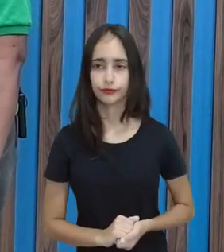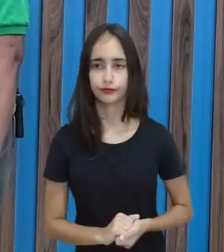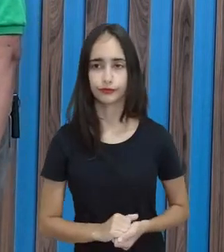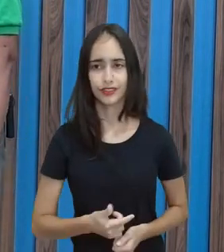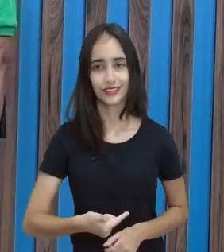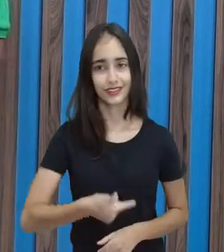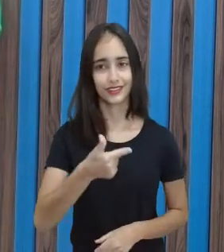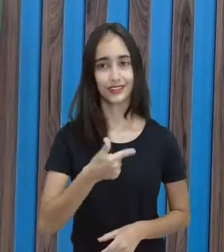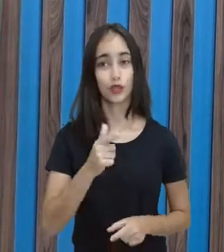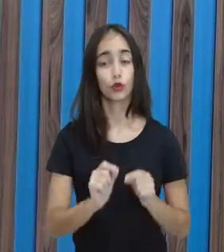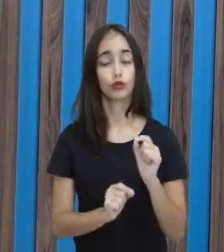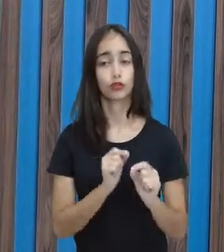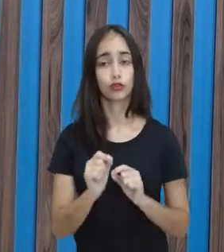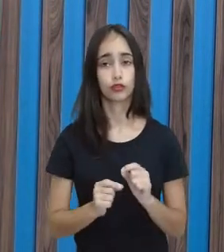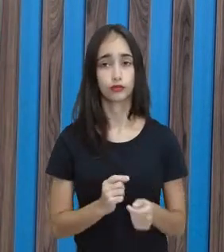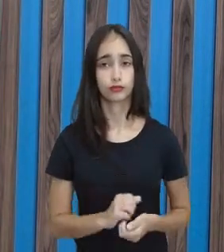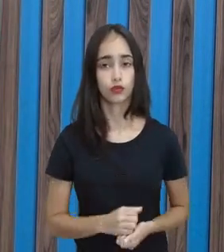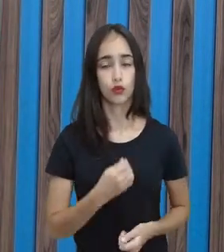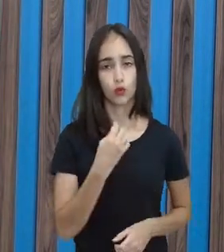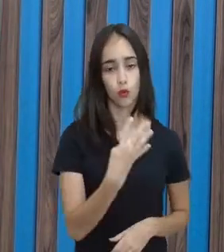O segundo,